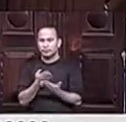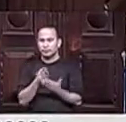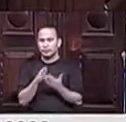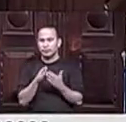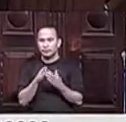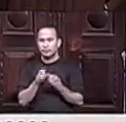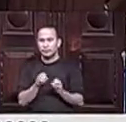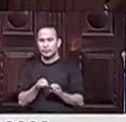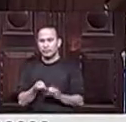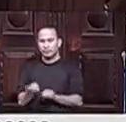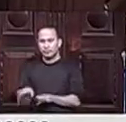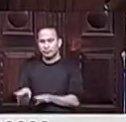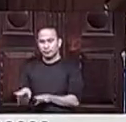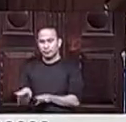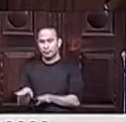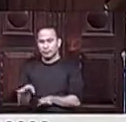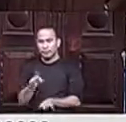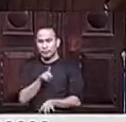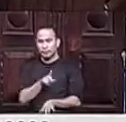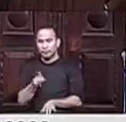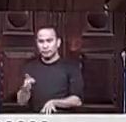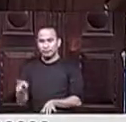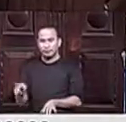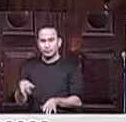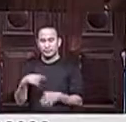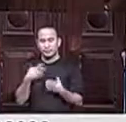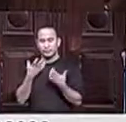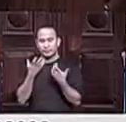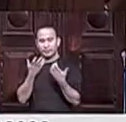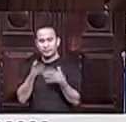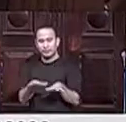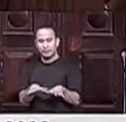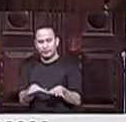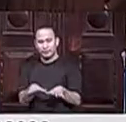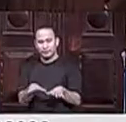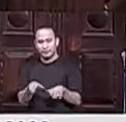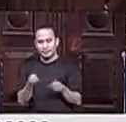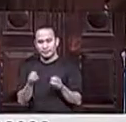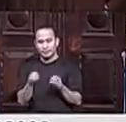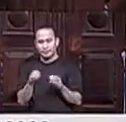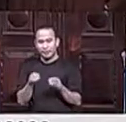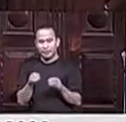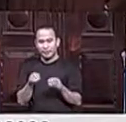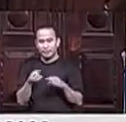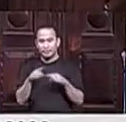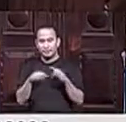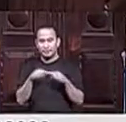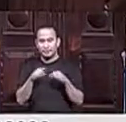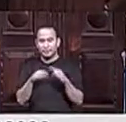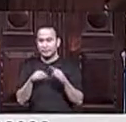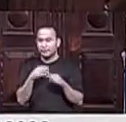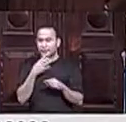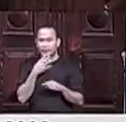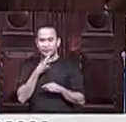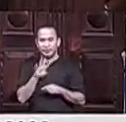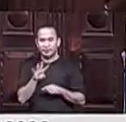se recusando se recusando a dar uma matéria que ela não estava habilitada